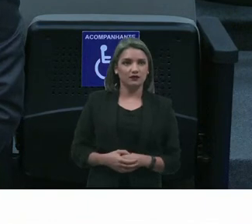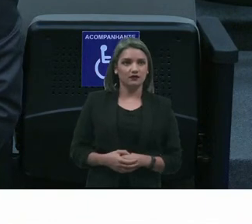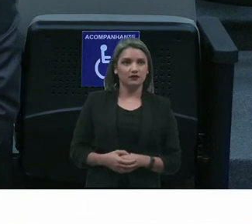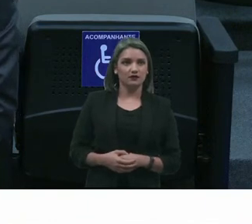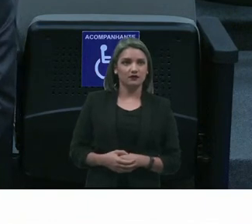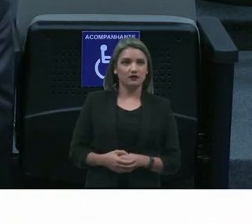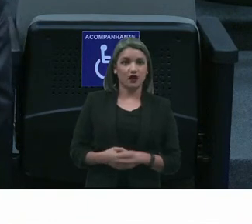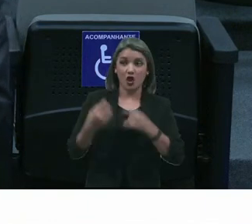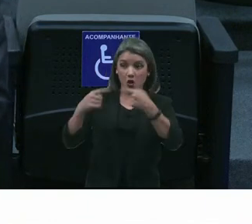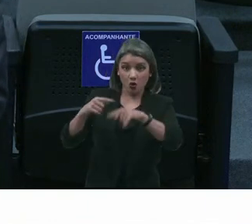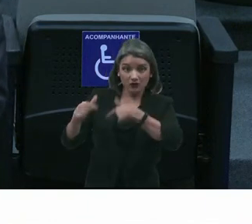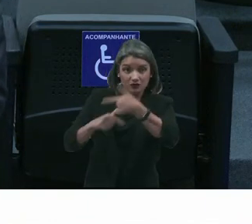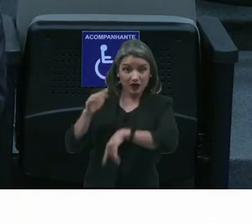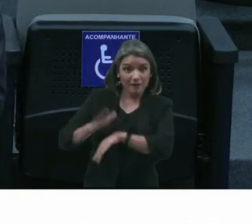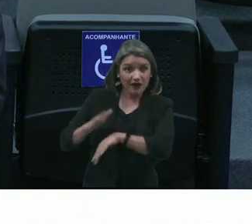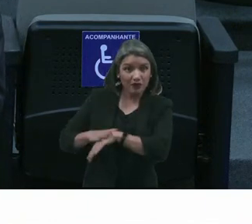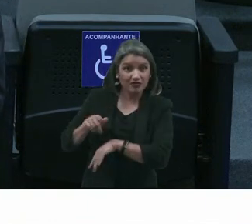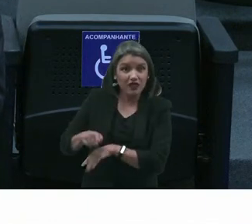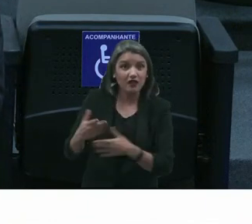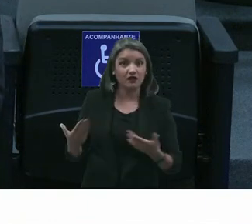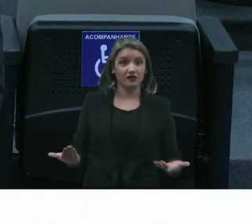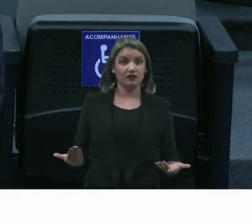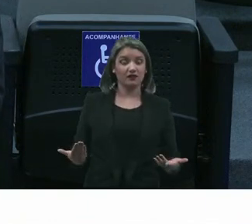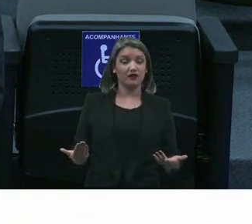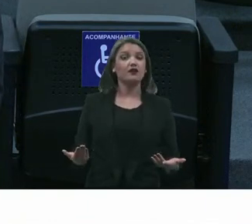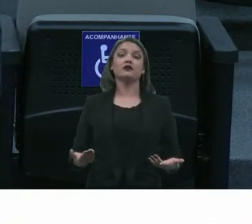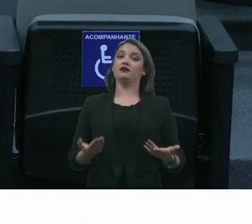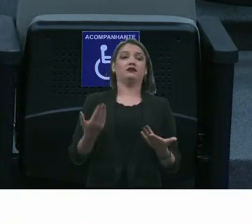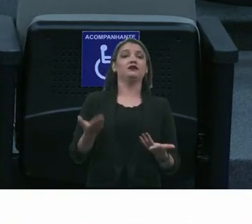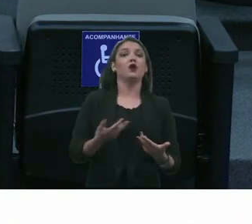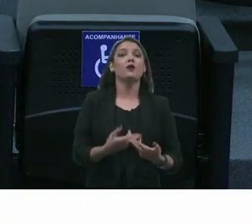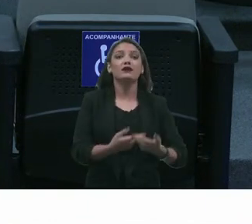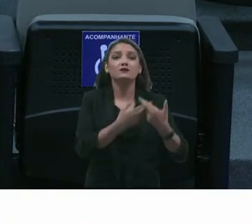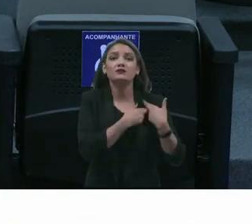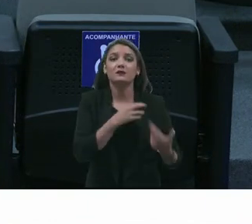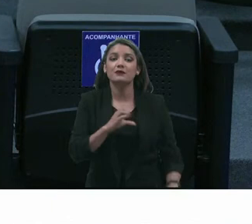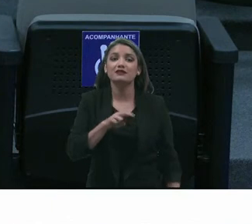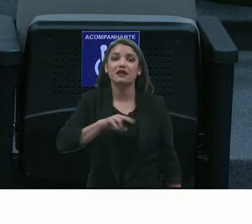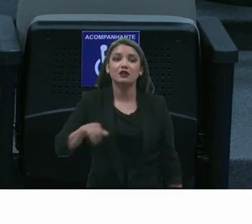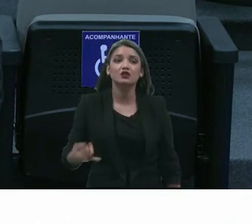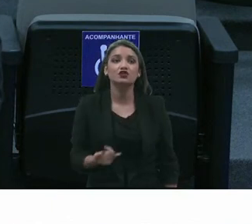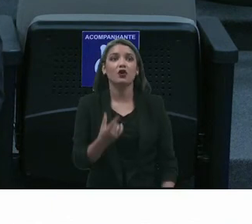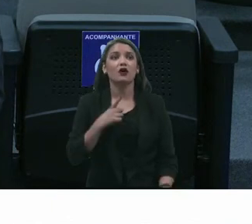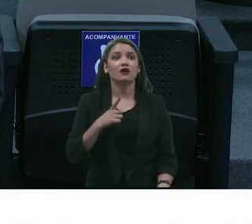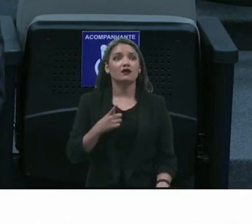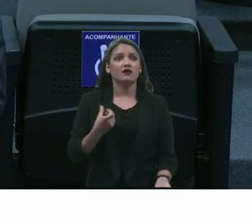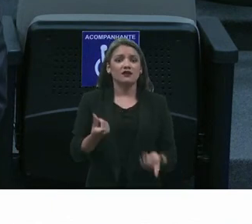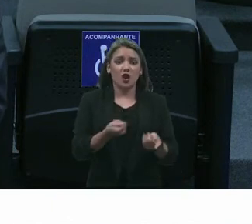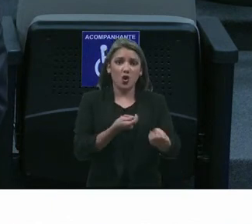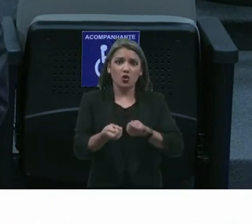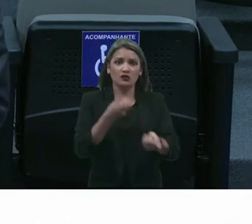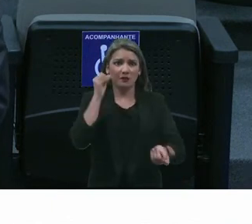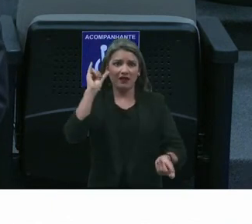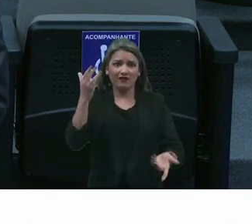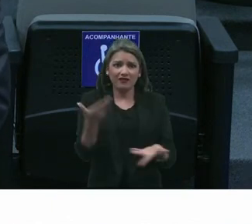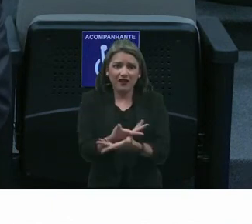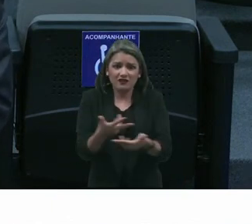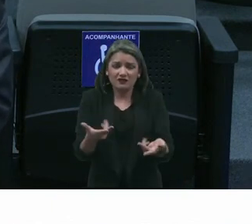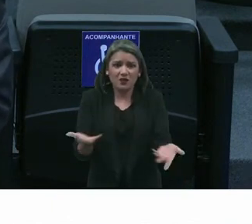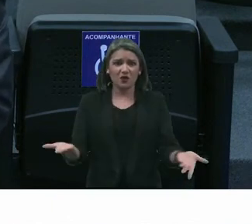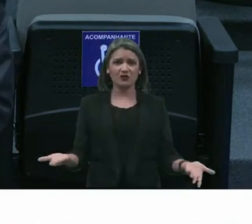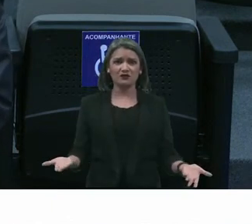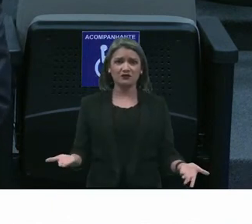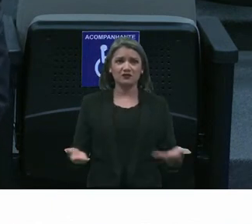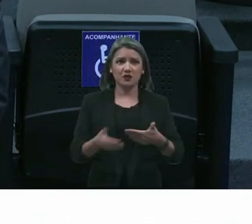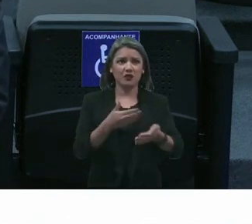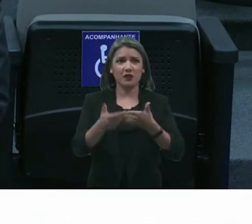Contra a atividade jurisdicional. É dever do CNJ coibir esse tipo de comportamento de quem quer que seja.